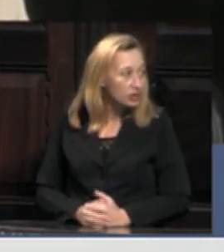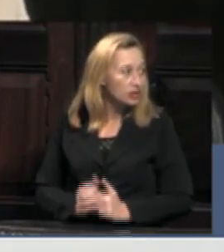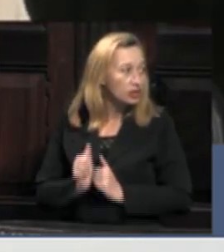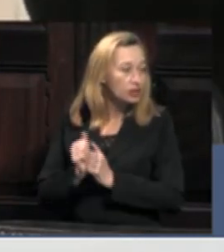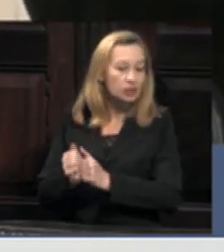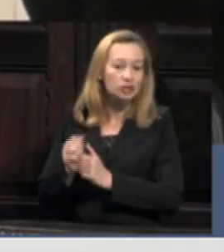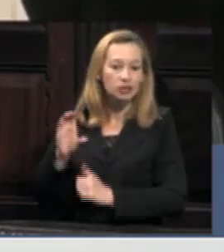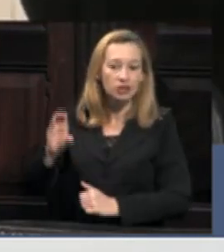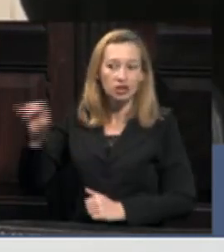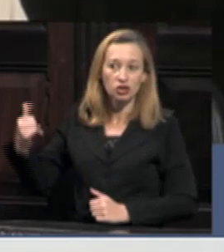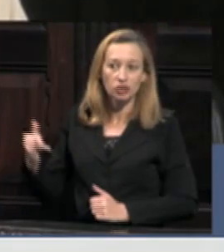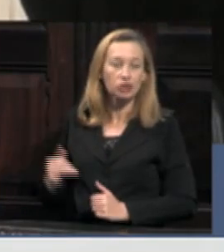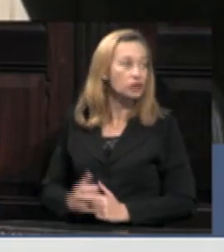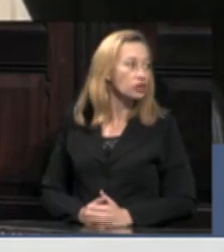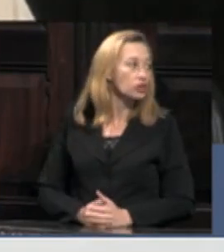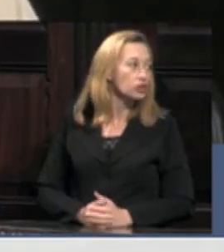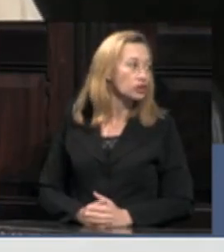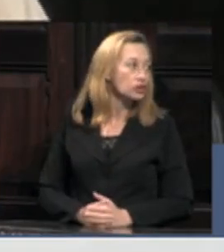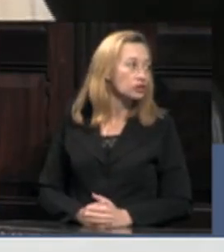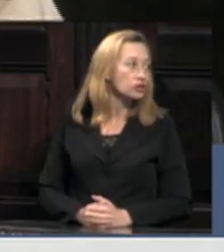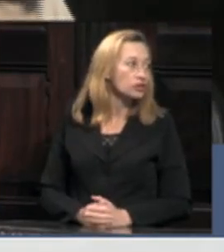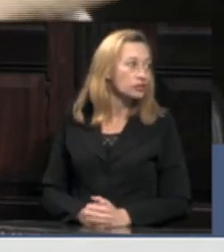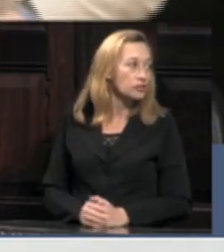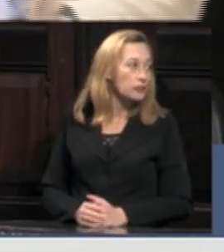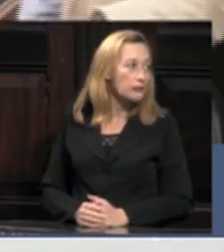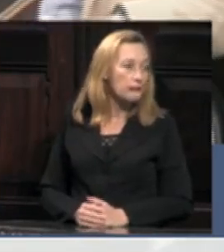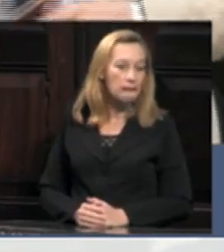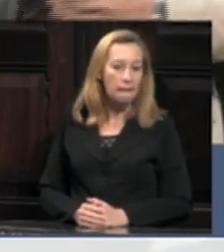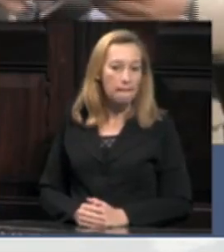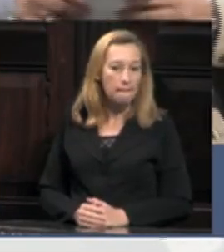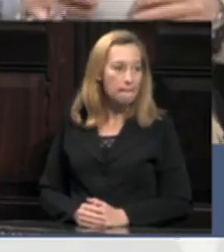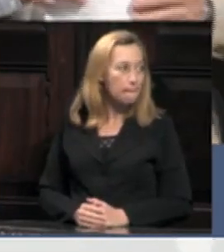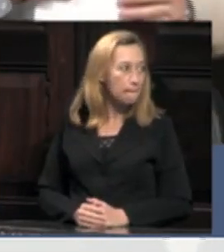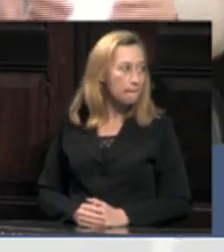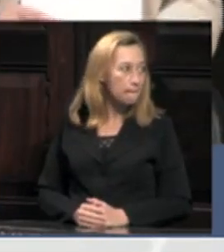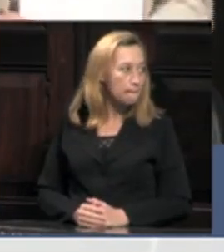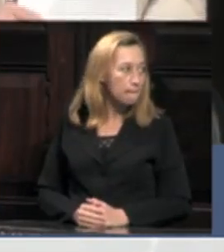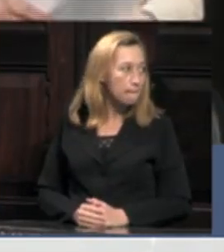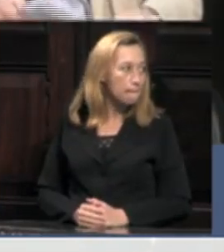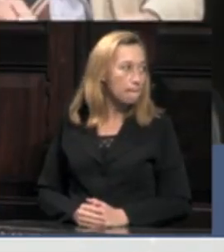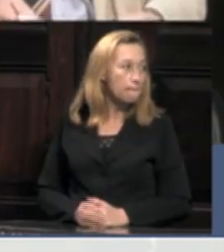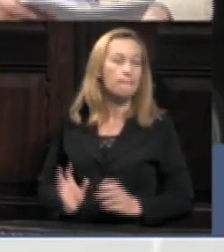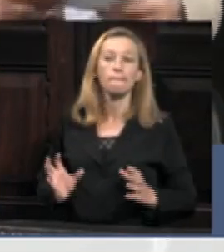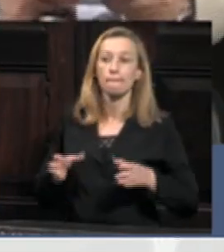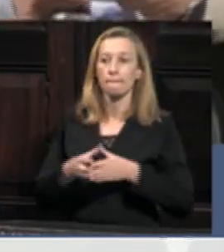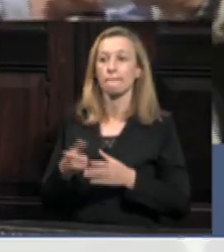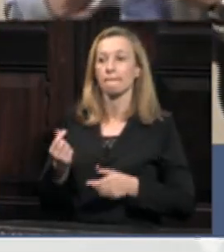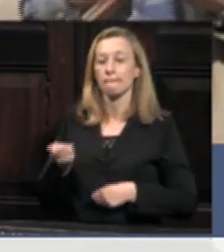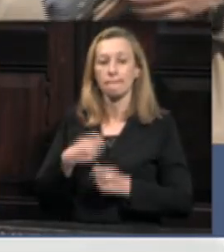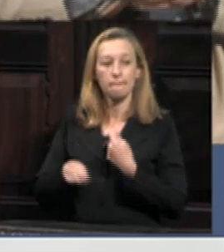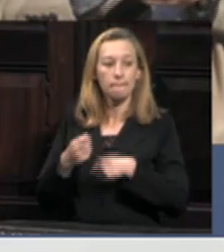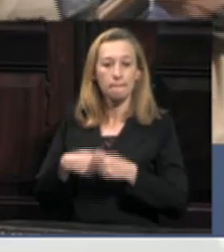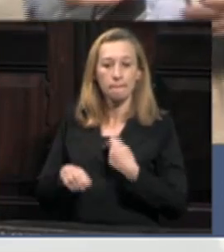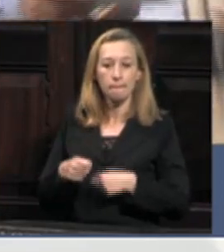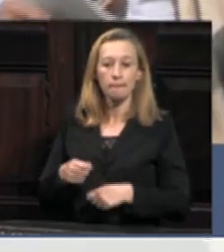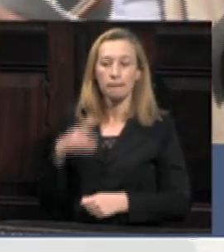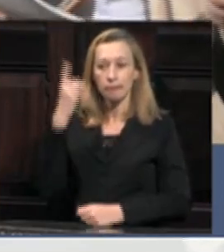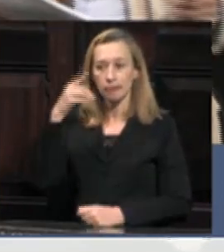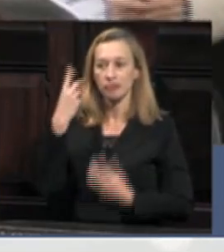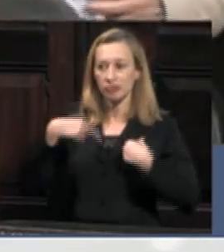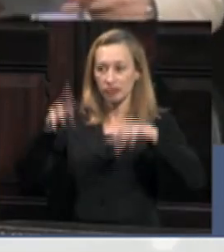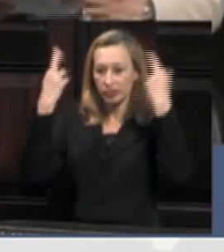Com as emendas da CCJ. Acompanha a CCJ. Pela Comissão de Economia e do Comércio, deputado Valdec Carneiro.